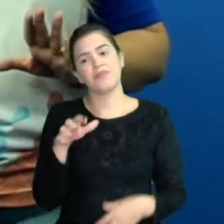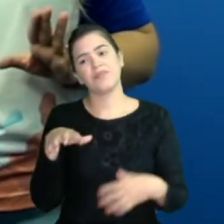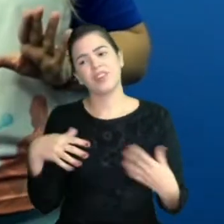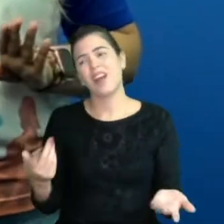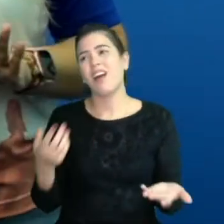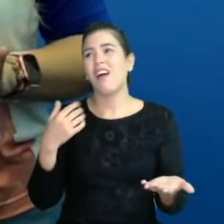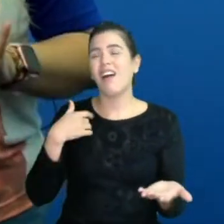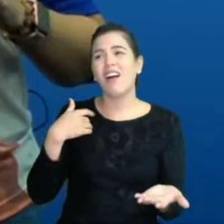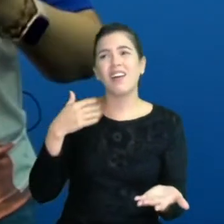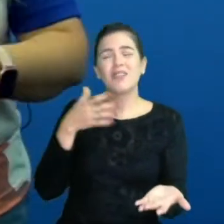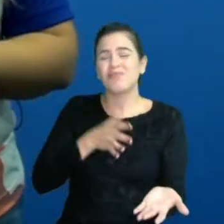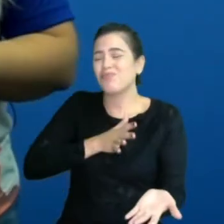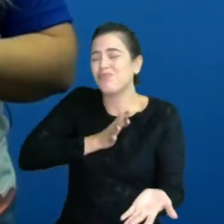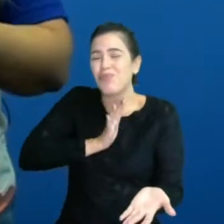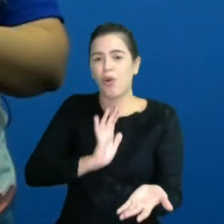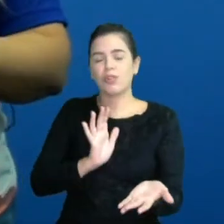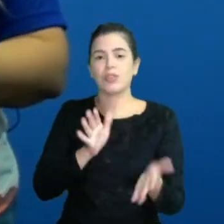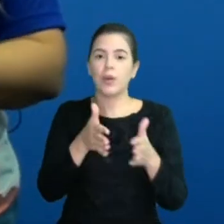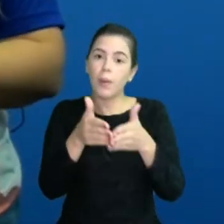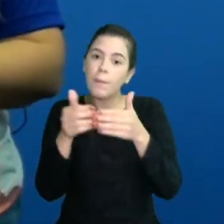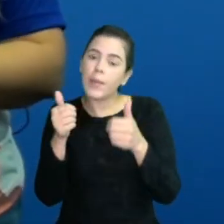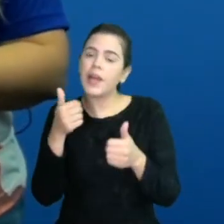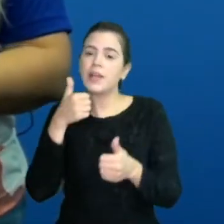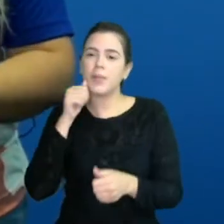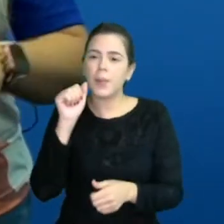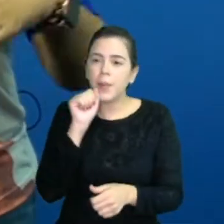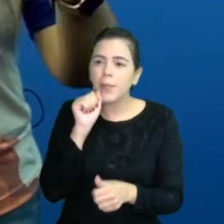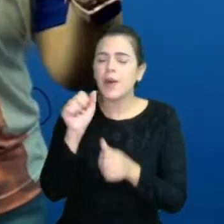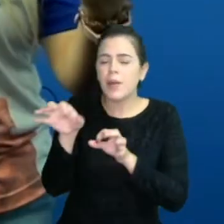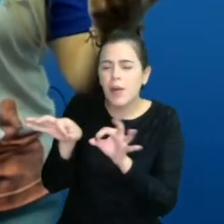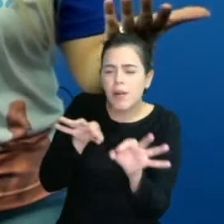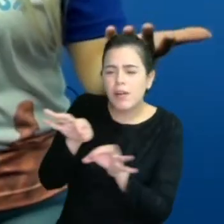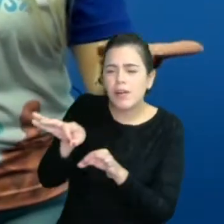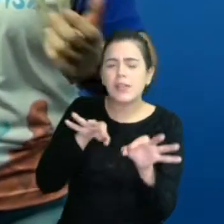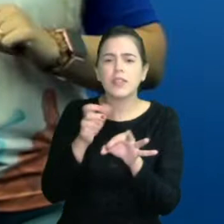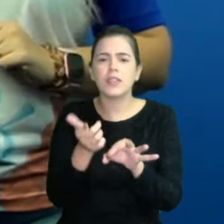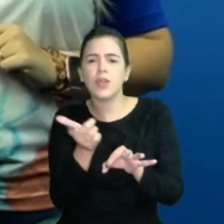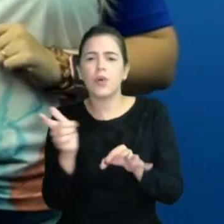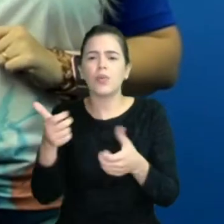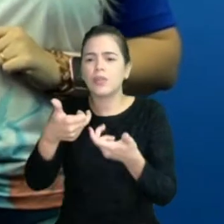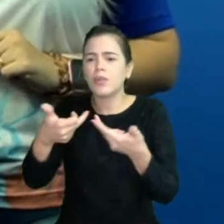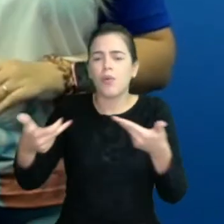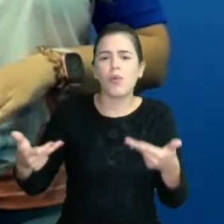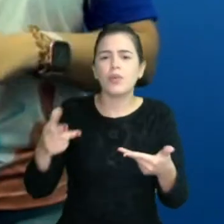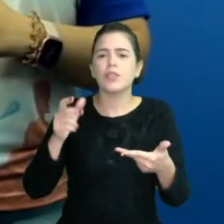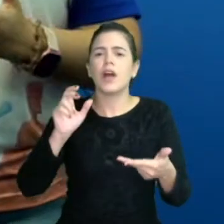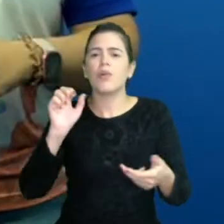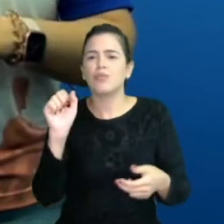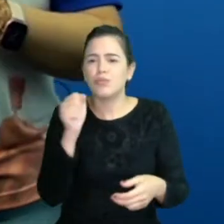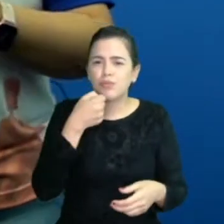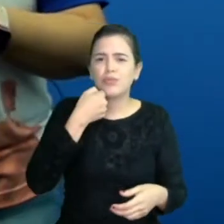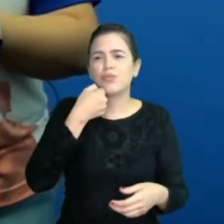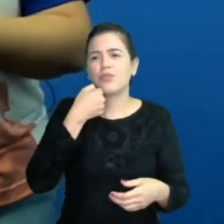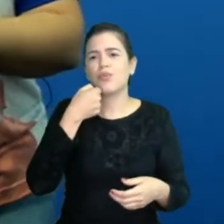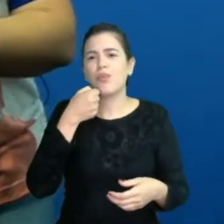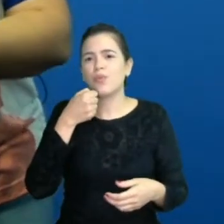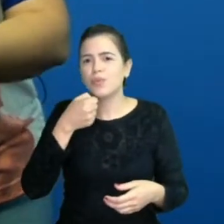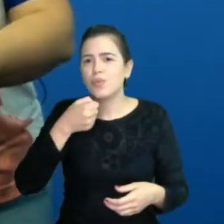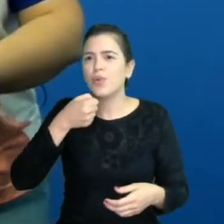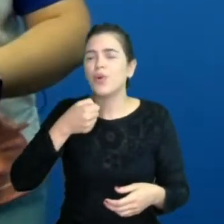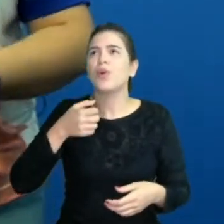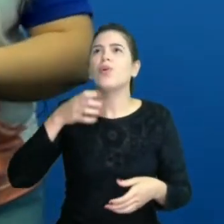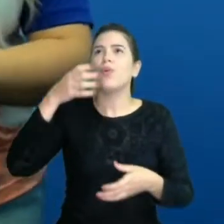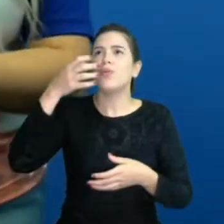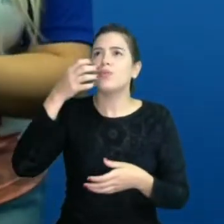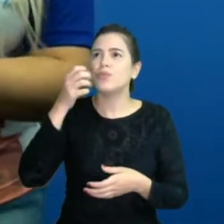tia, eu não gosto. Pede para a mamãe preparar de outro jeito, pede para fazer um suquinho para você, para fazer um bolo com